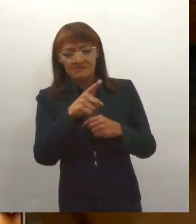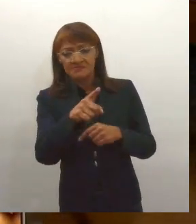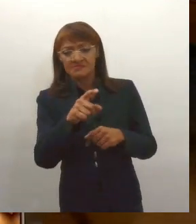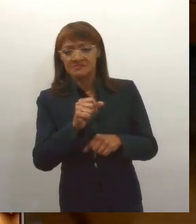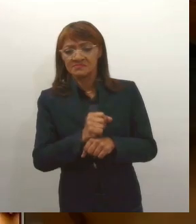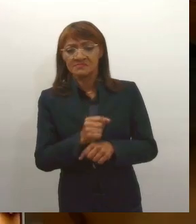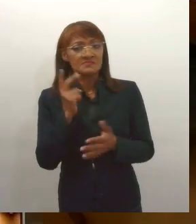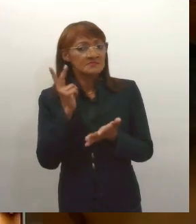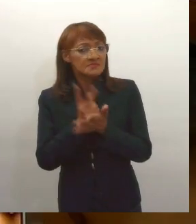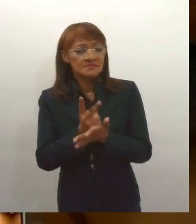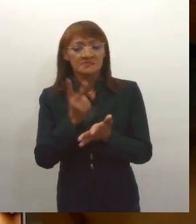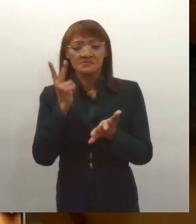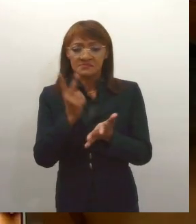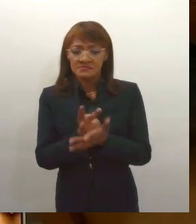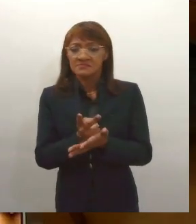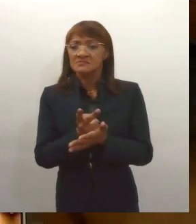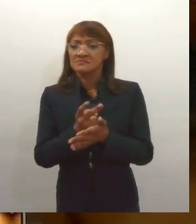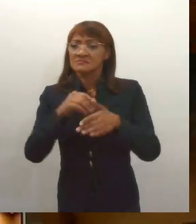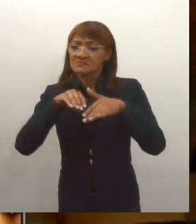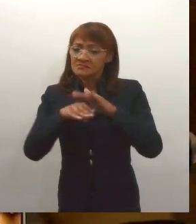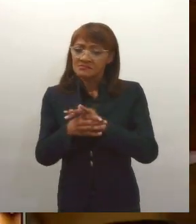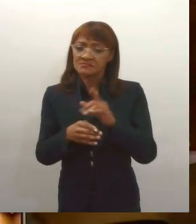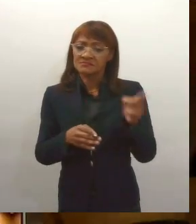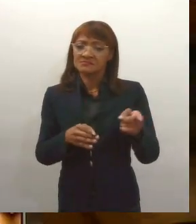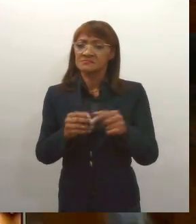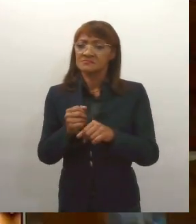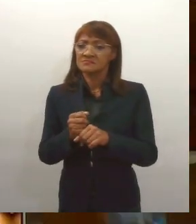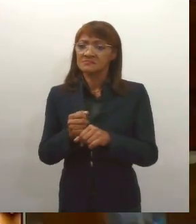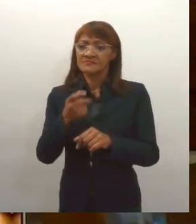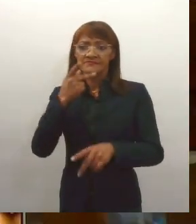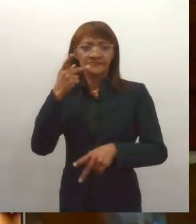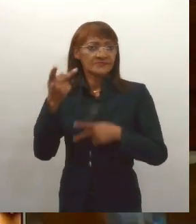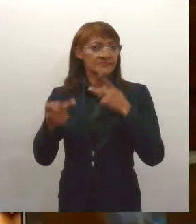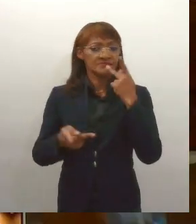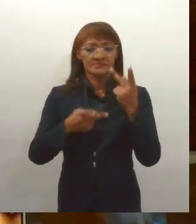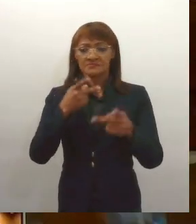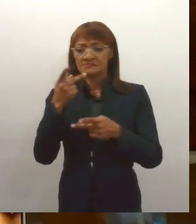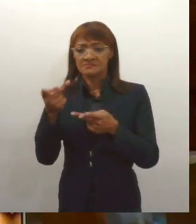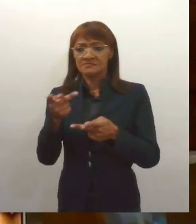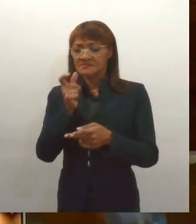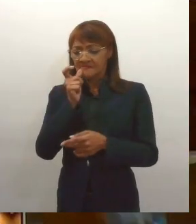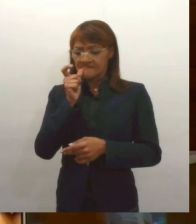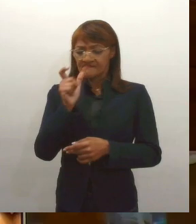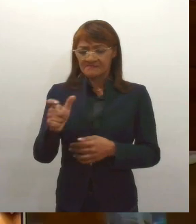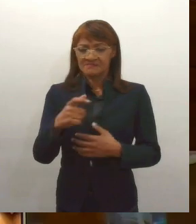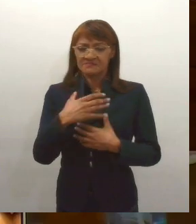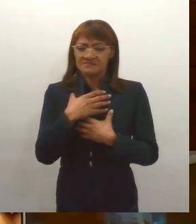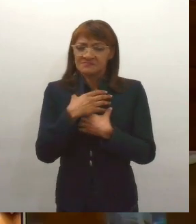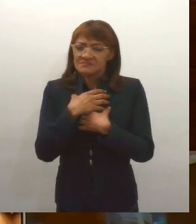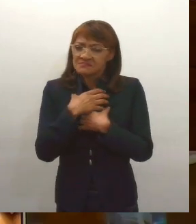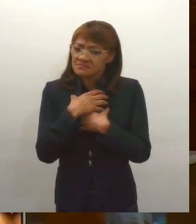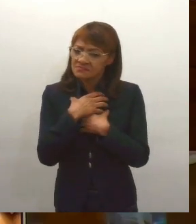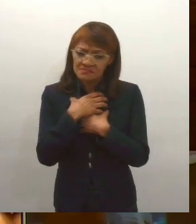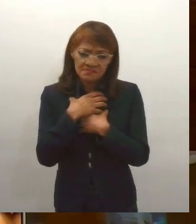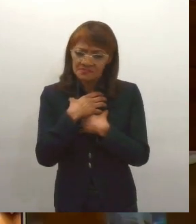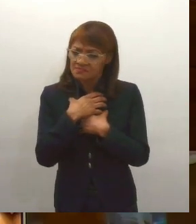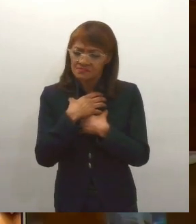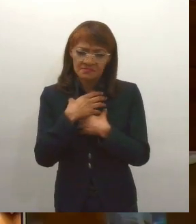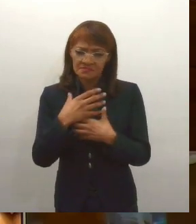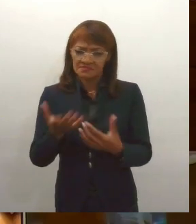a falar palavras e termos totalmente misóginos não só com a população